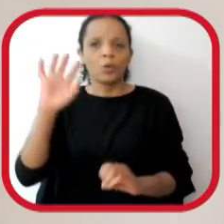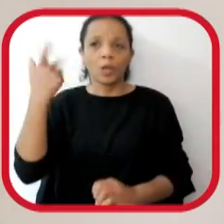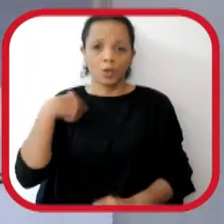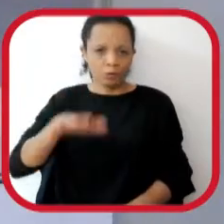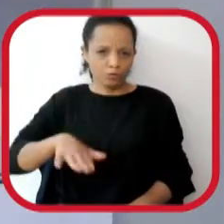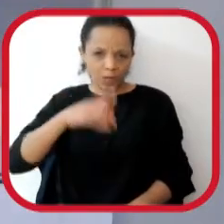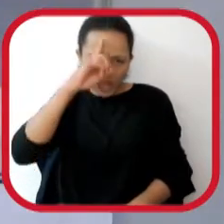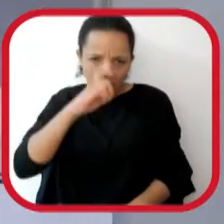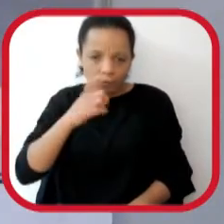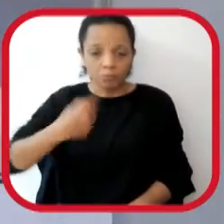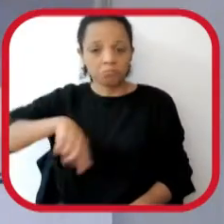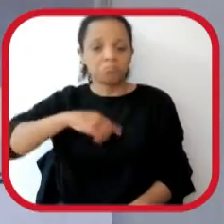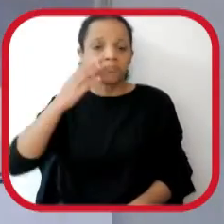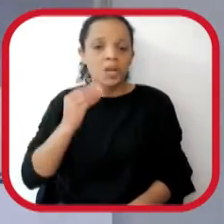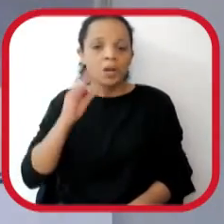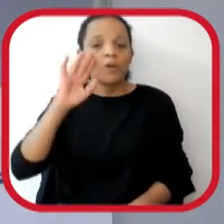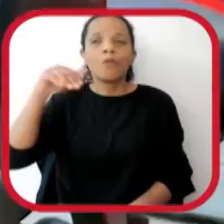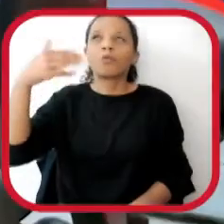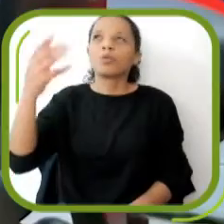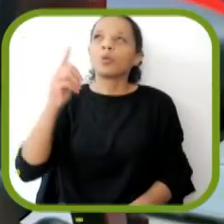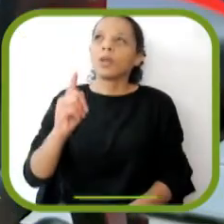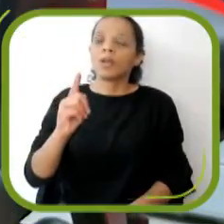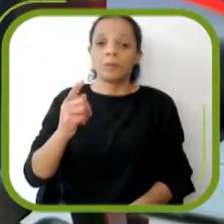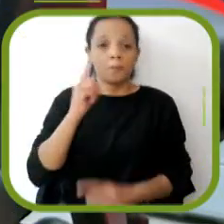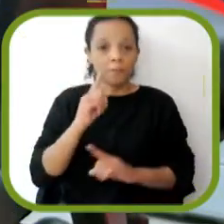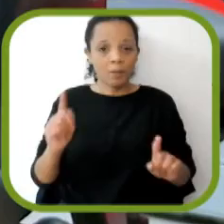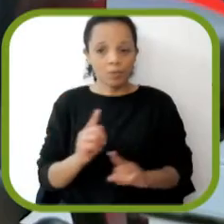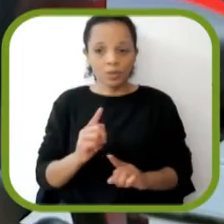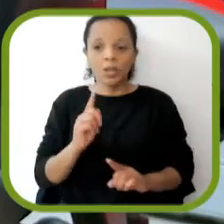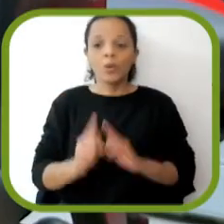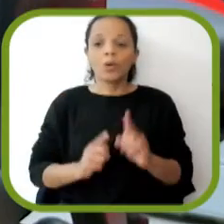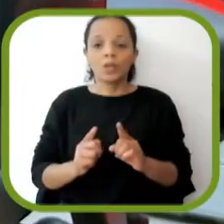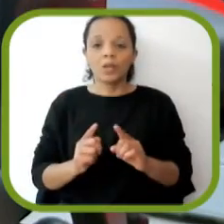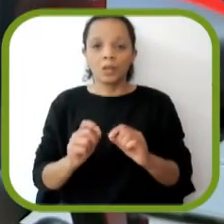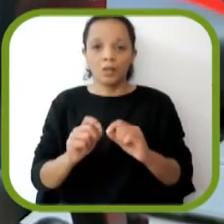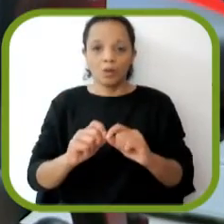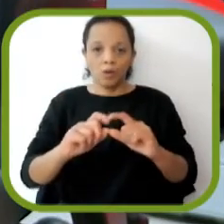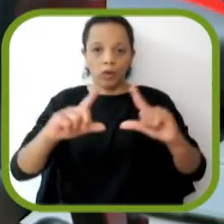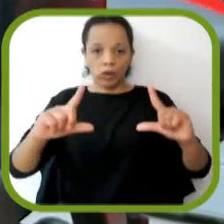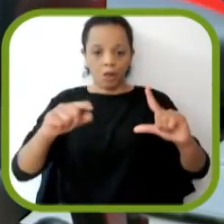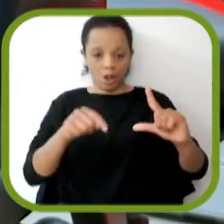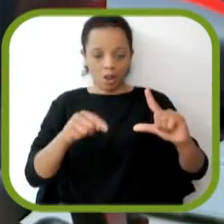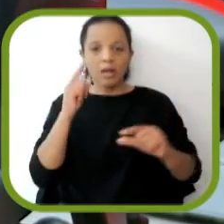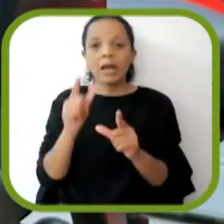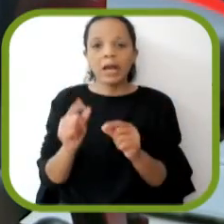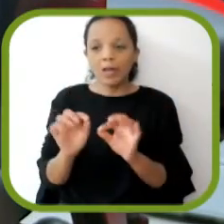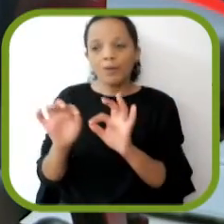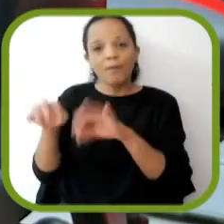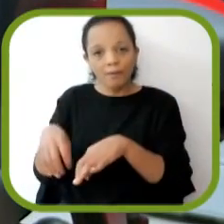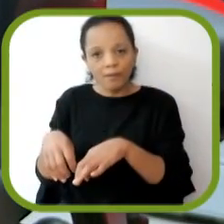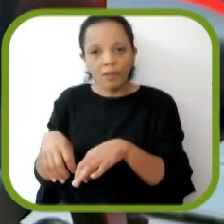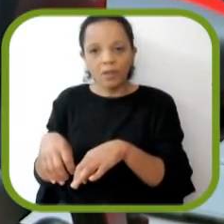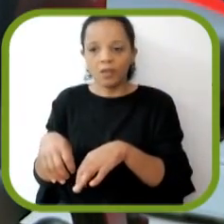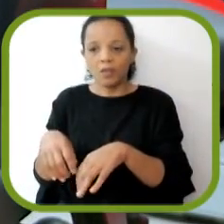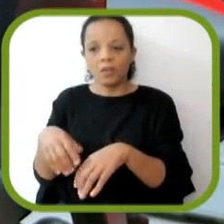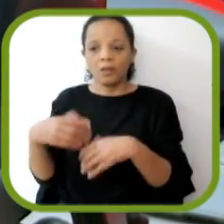Eu lembro quando era muito miúdo e achávamos que o futuro para a própria música era o pequeno ecrã. E a rádio ia deixar